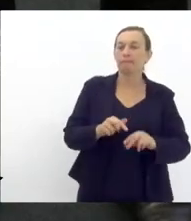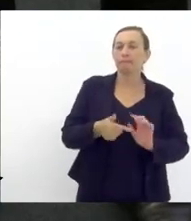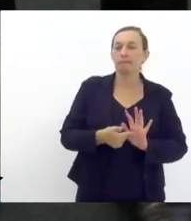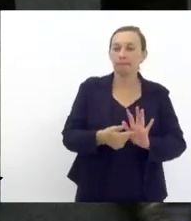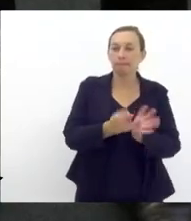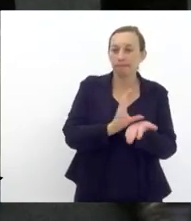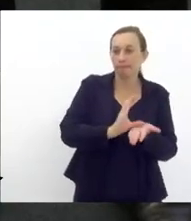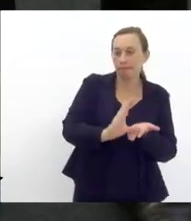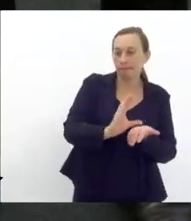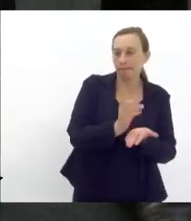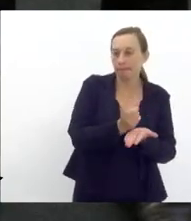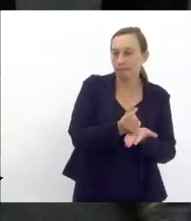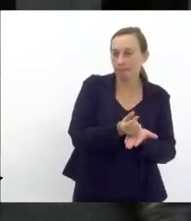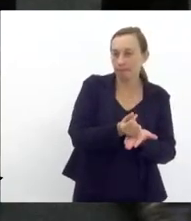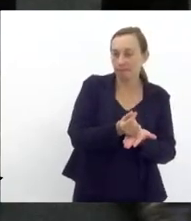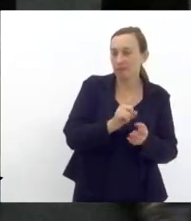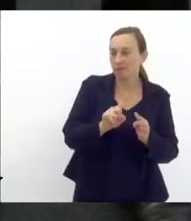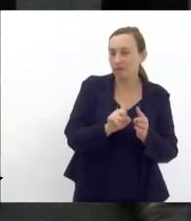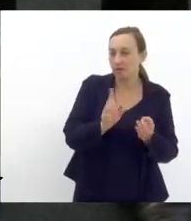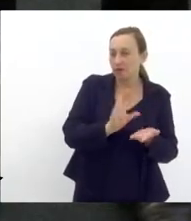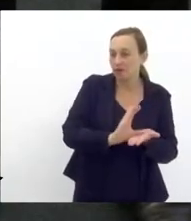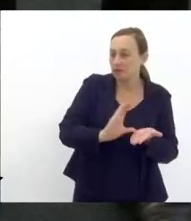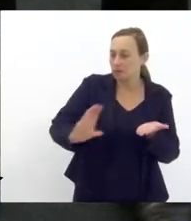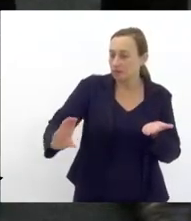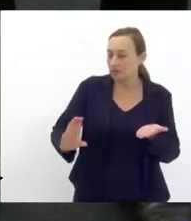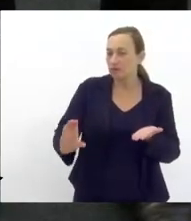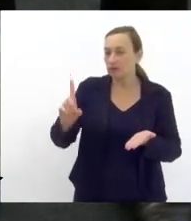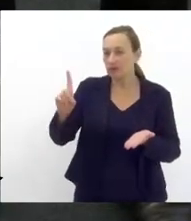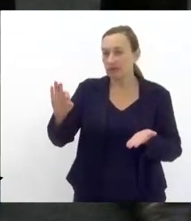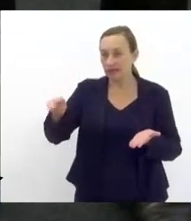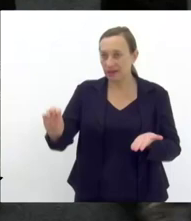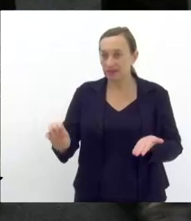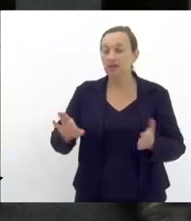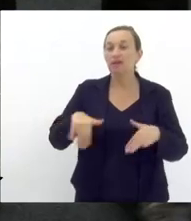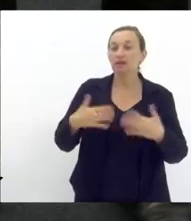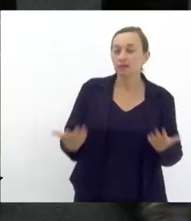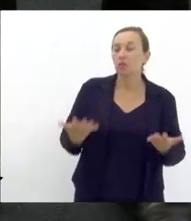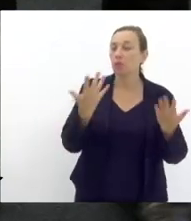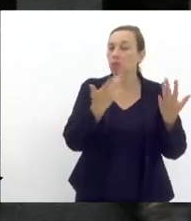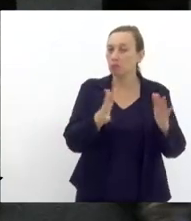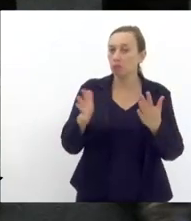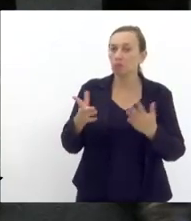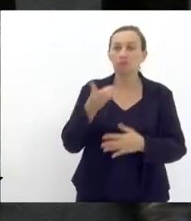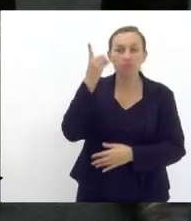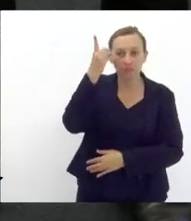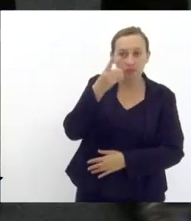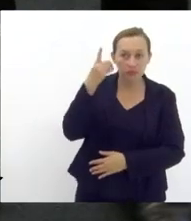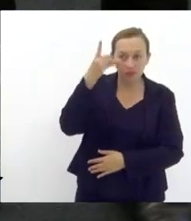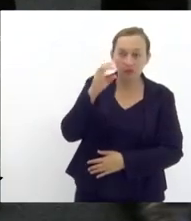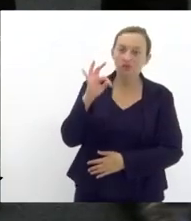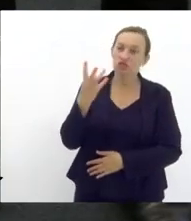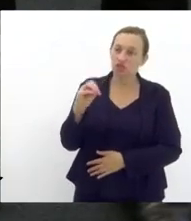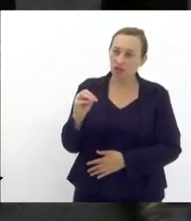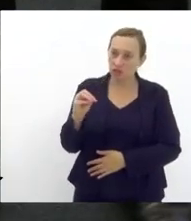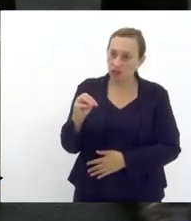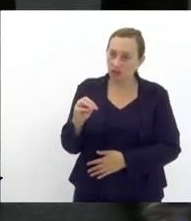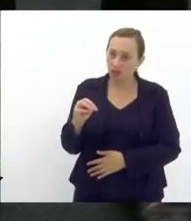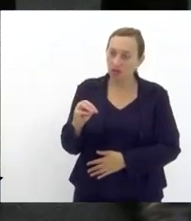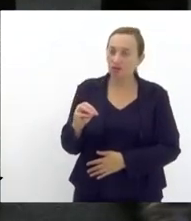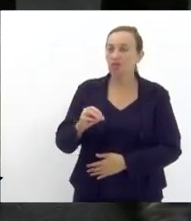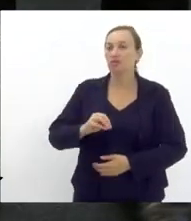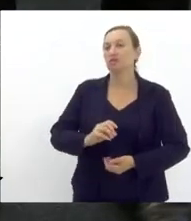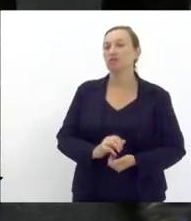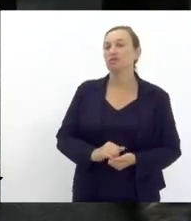esse fundo não é direcionado diretamente ao de gás então com os meus aplausos ao Deputado autor dessa